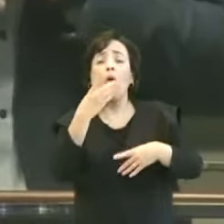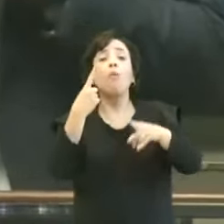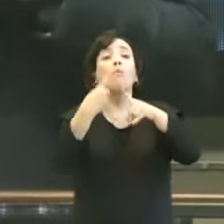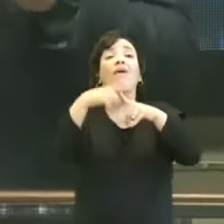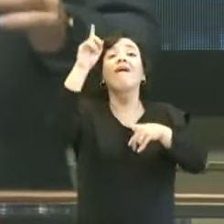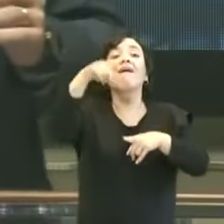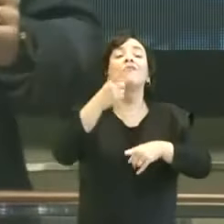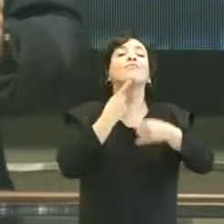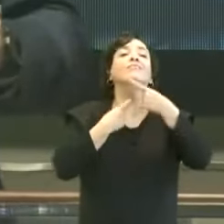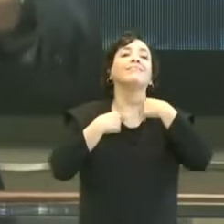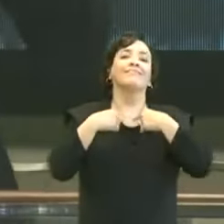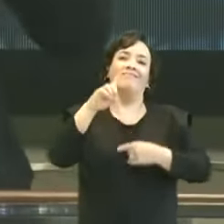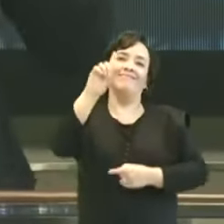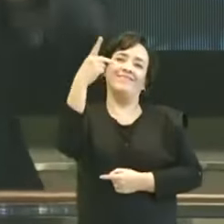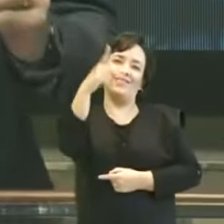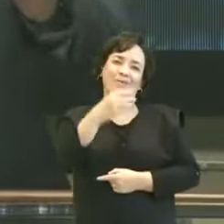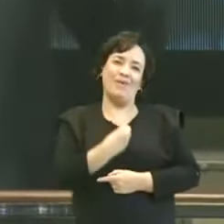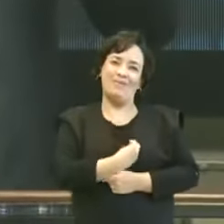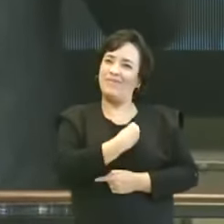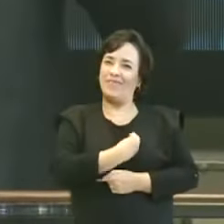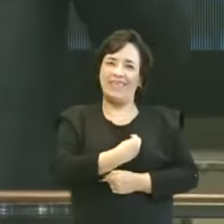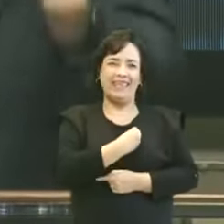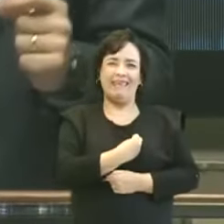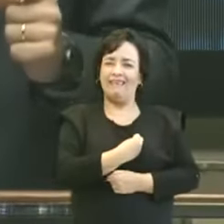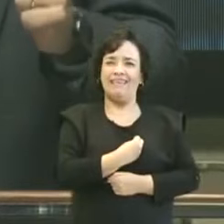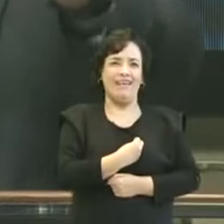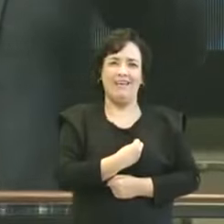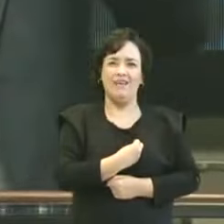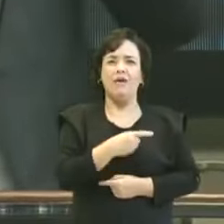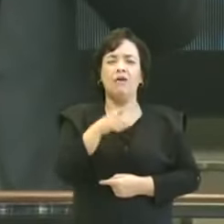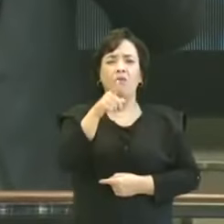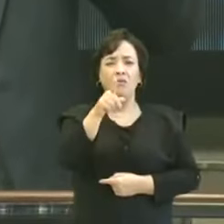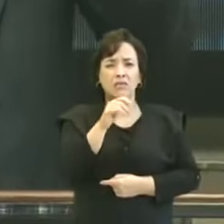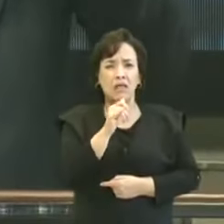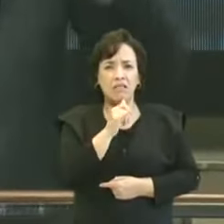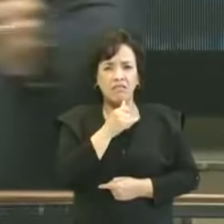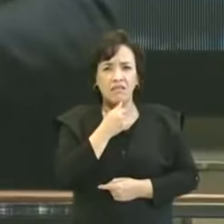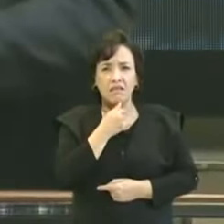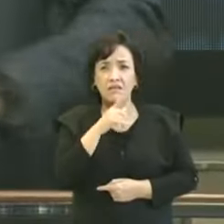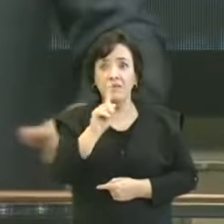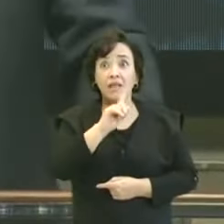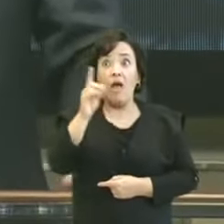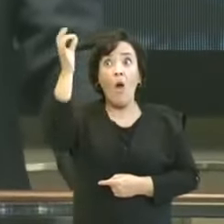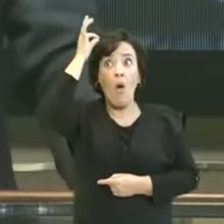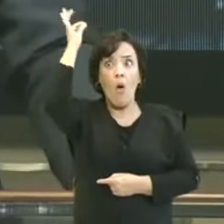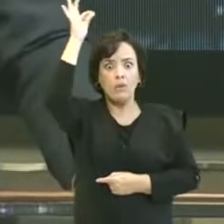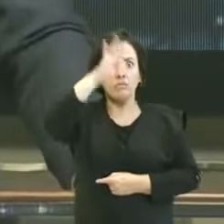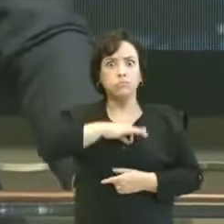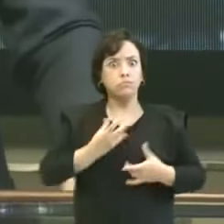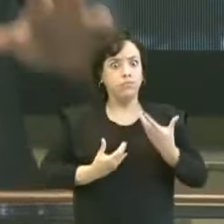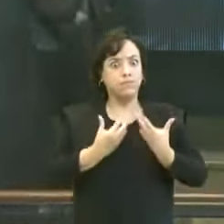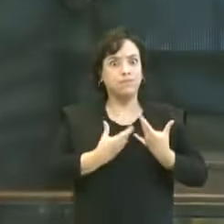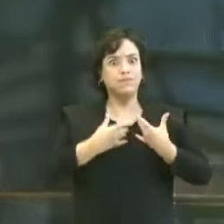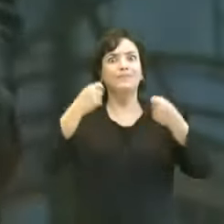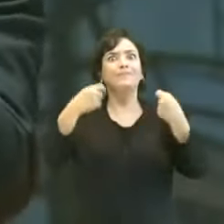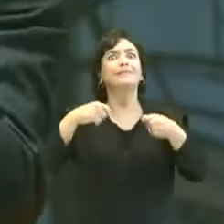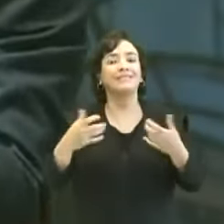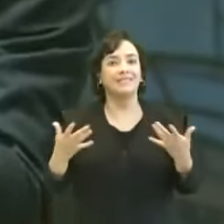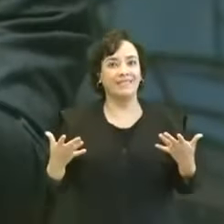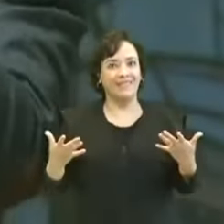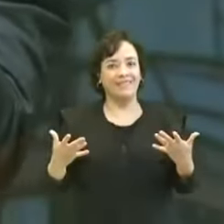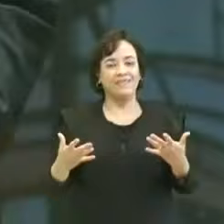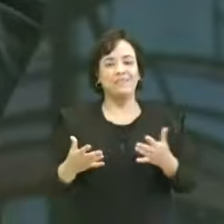em Cristo Jesus. Não apaguem o Espírito. O título da